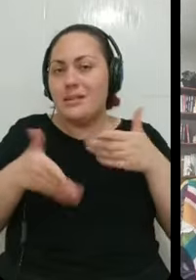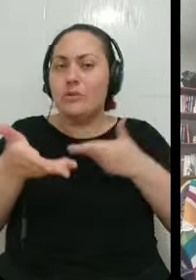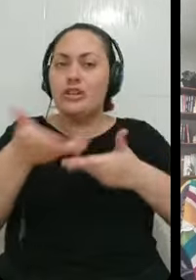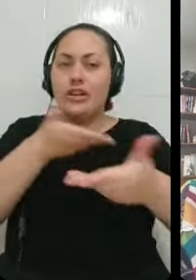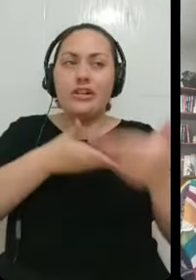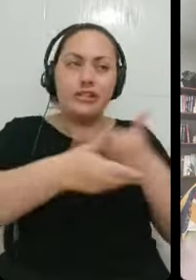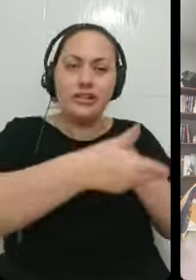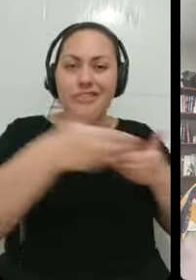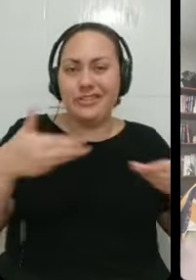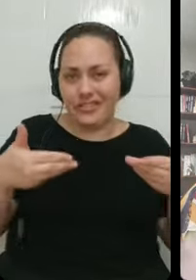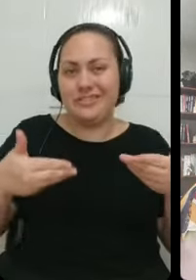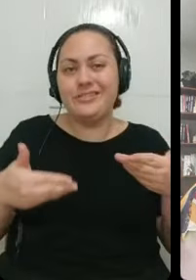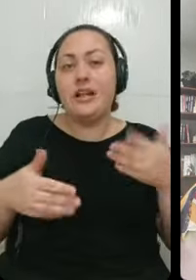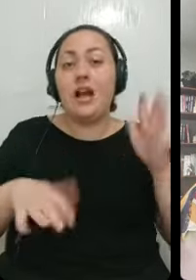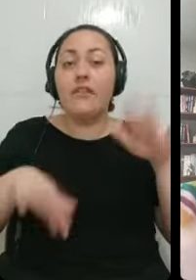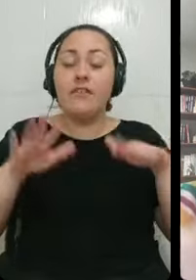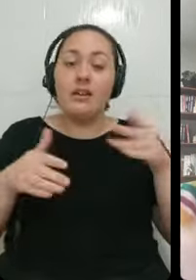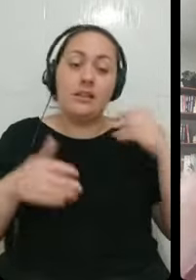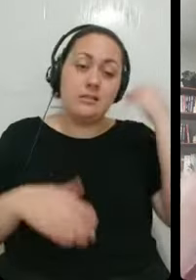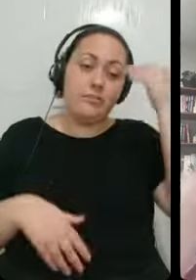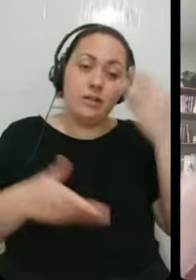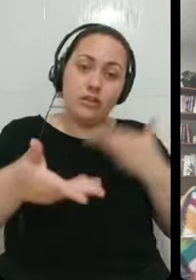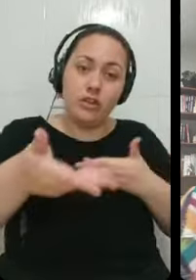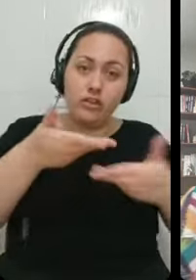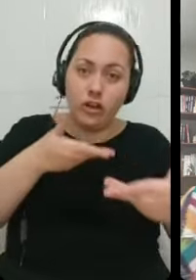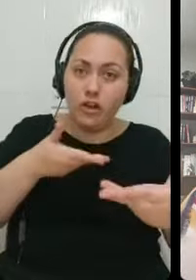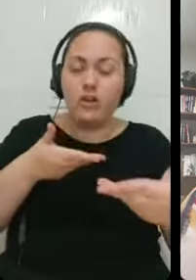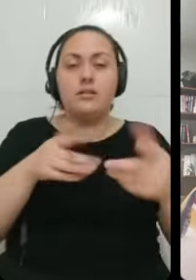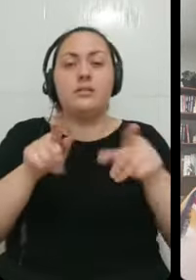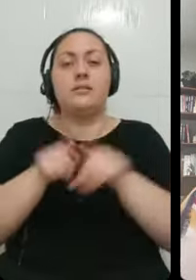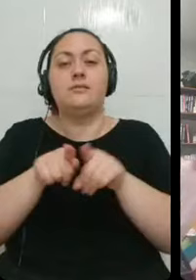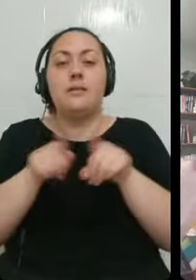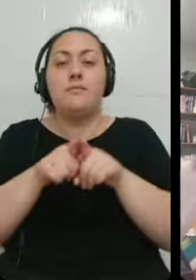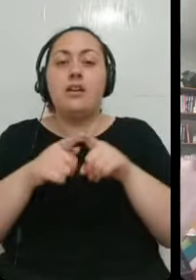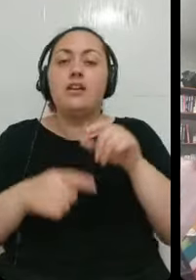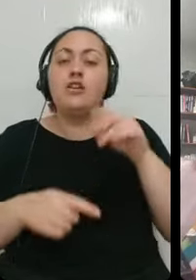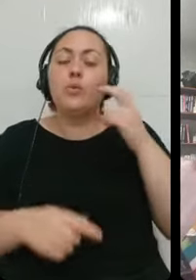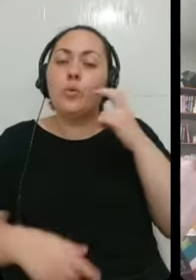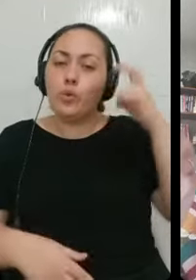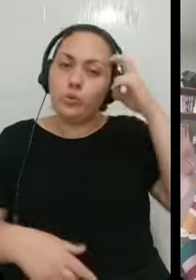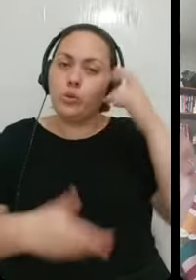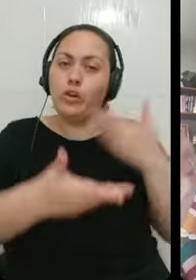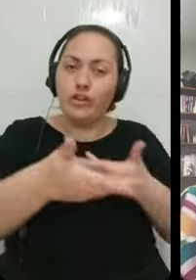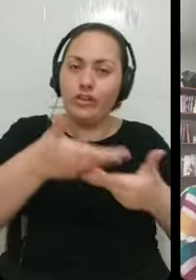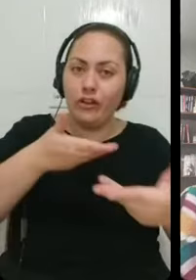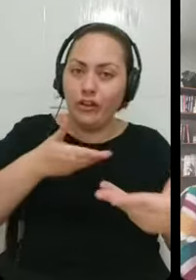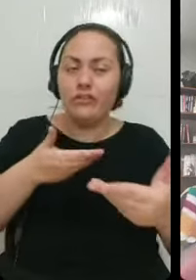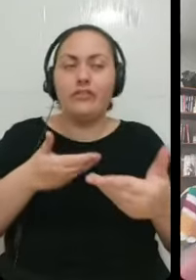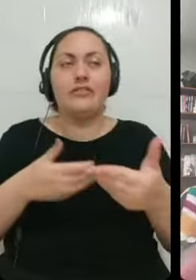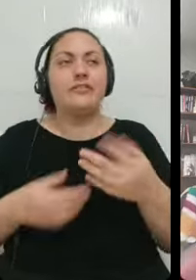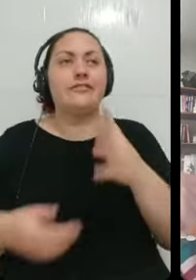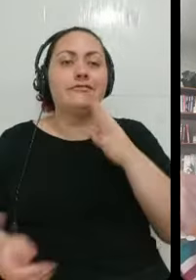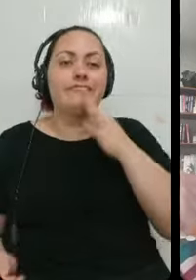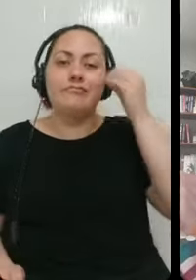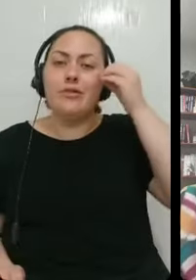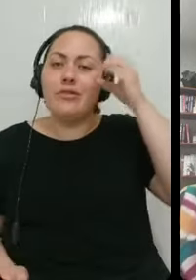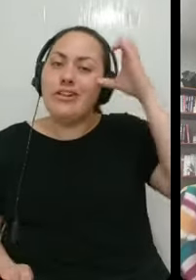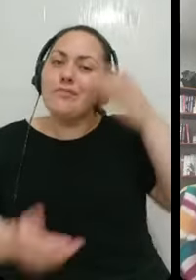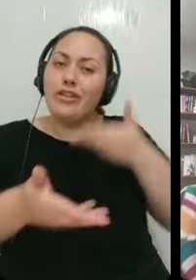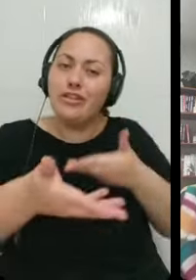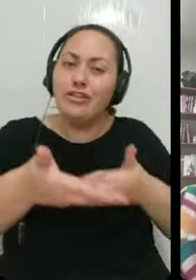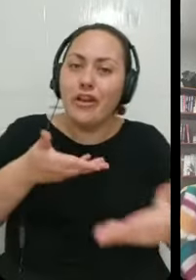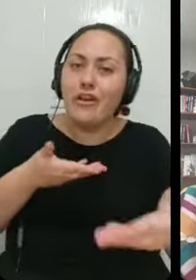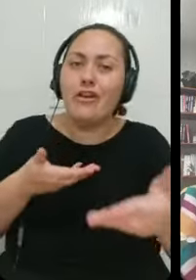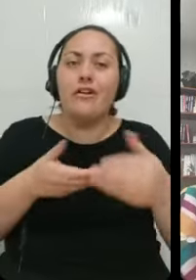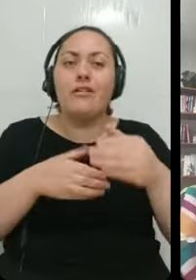troca de vivência, é troca de cultura, é troca de conhecimento, né, de